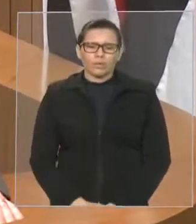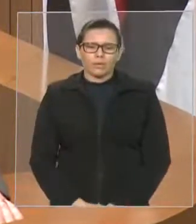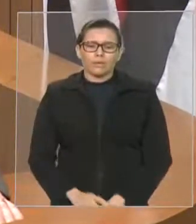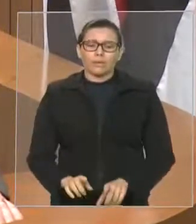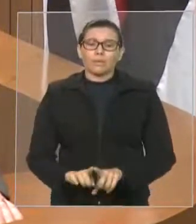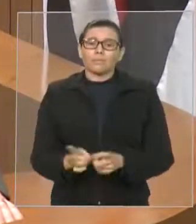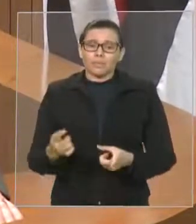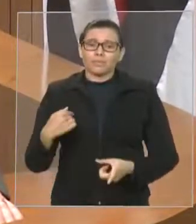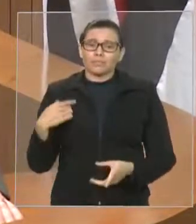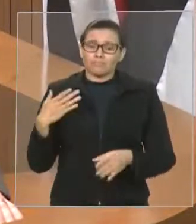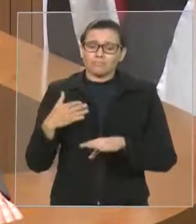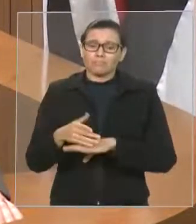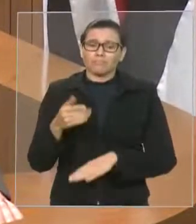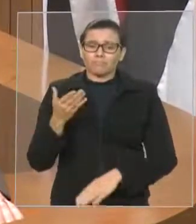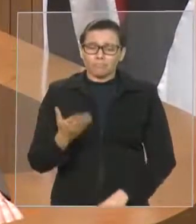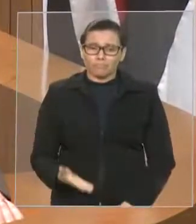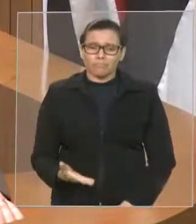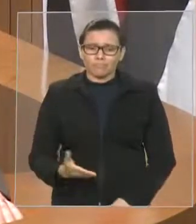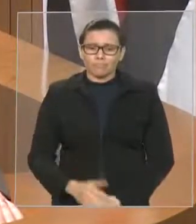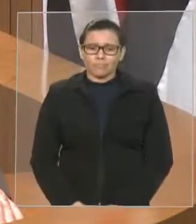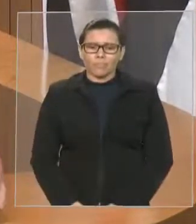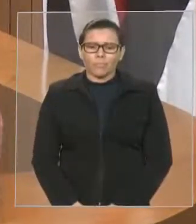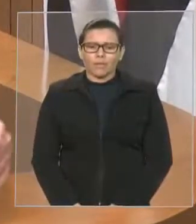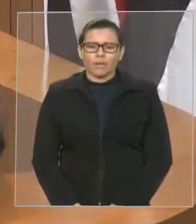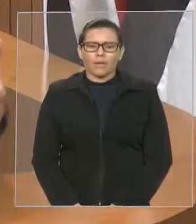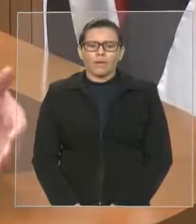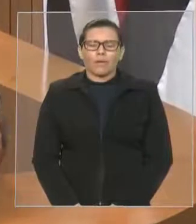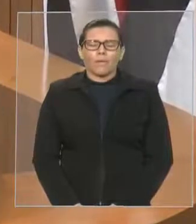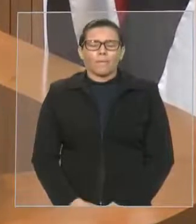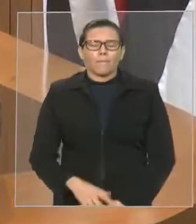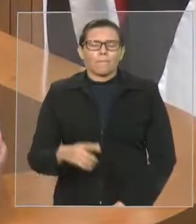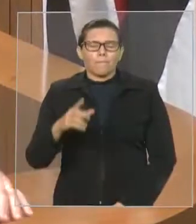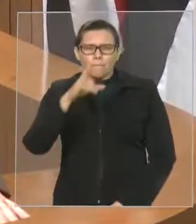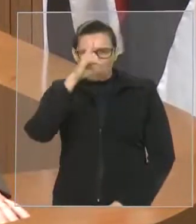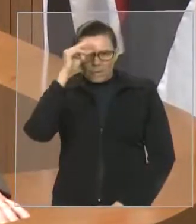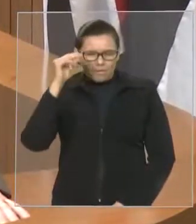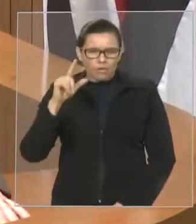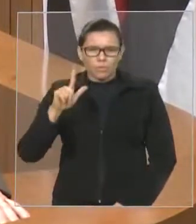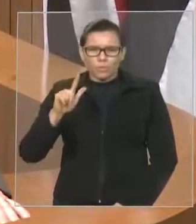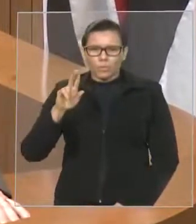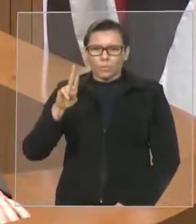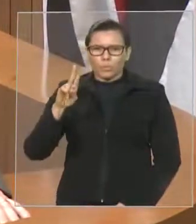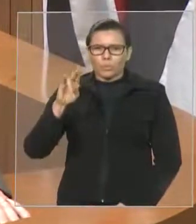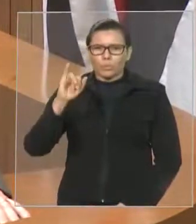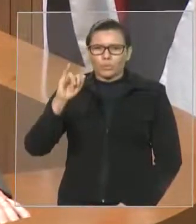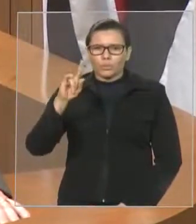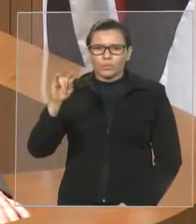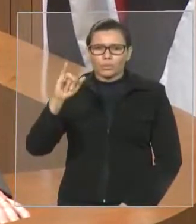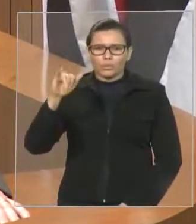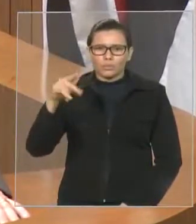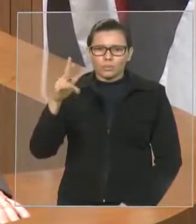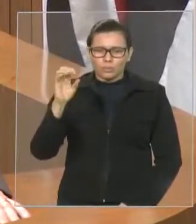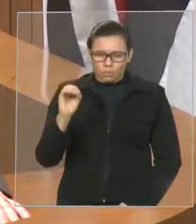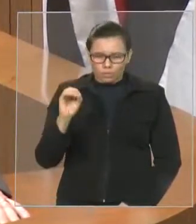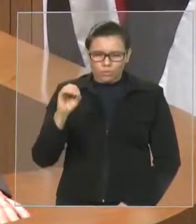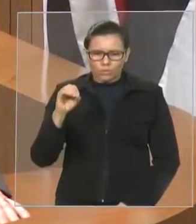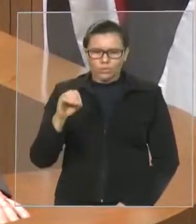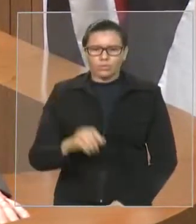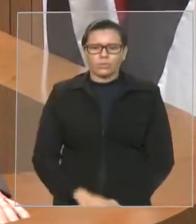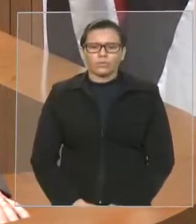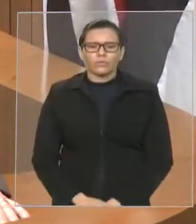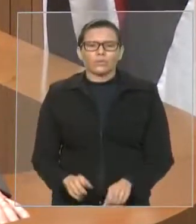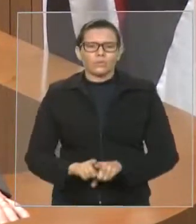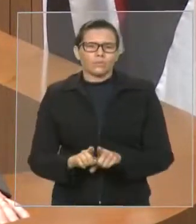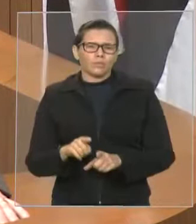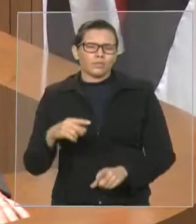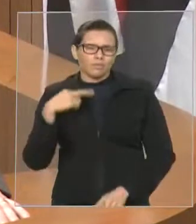pelo prefeito Luizinho Barros, por vereadores, secretários, por populares, todos